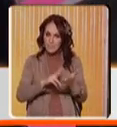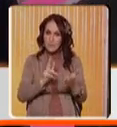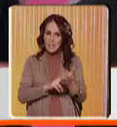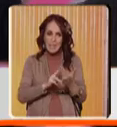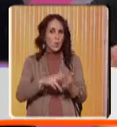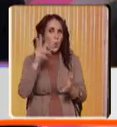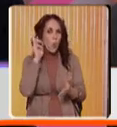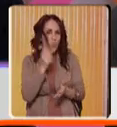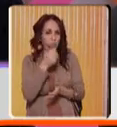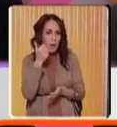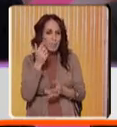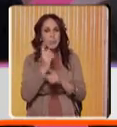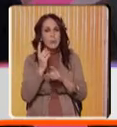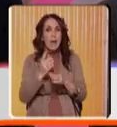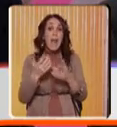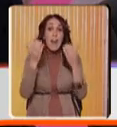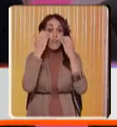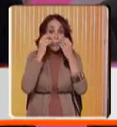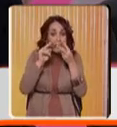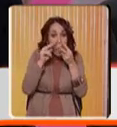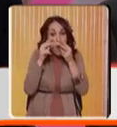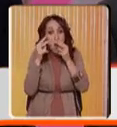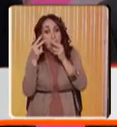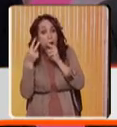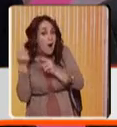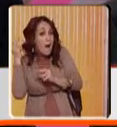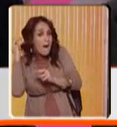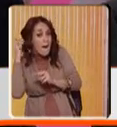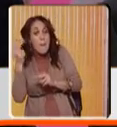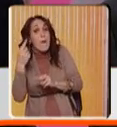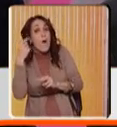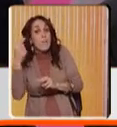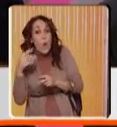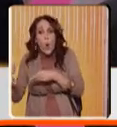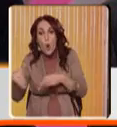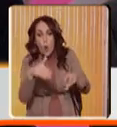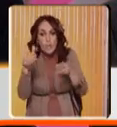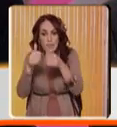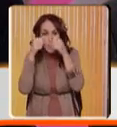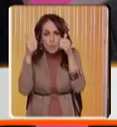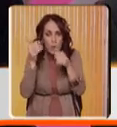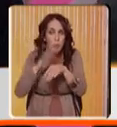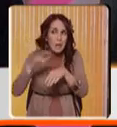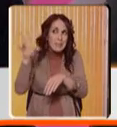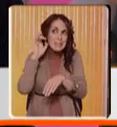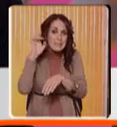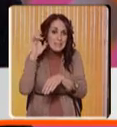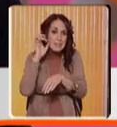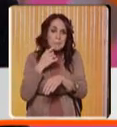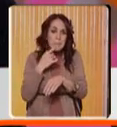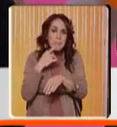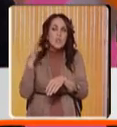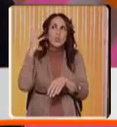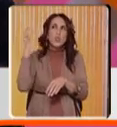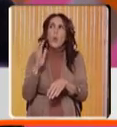têm mostrado, estudos sem interesses económicos, têm mostrado que eles têm a capacidade de se orientar melhor por estímulos auditivos. Eles percebem melhor de onde é que